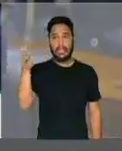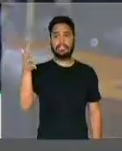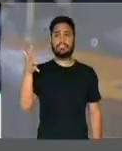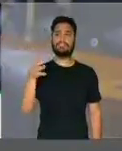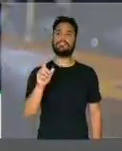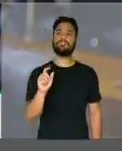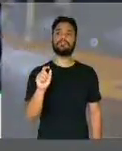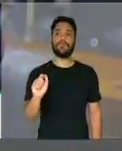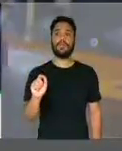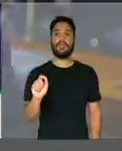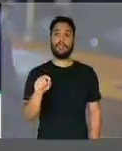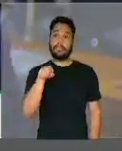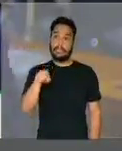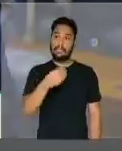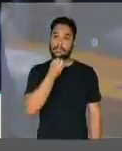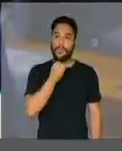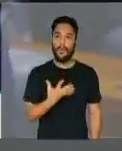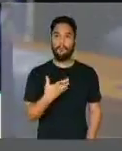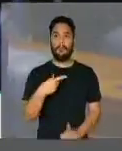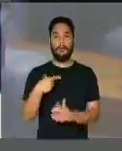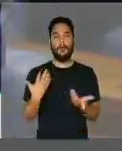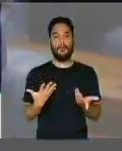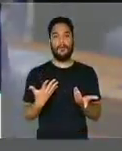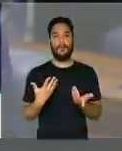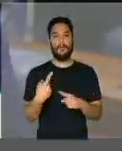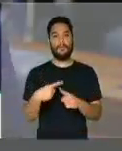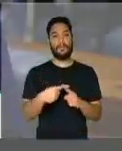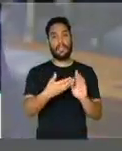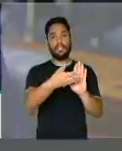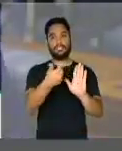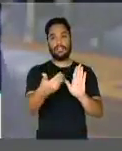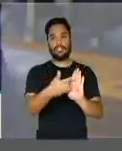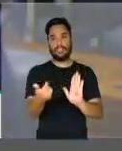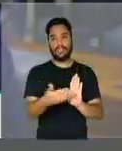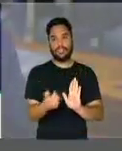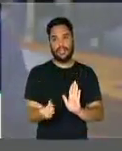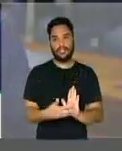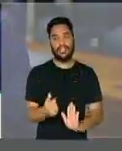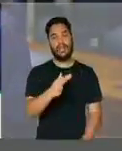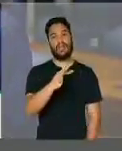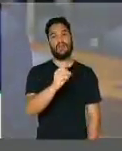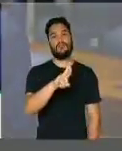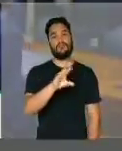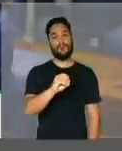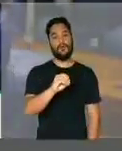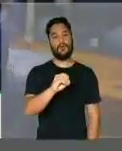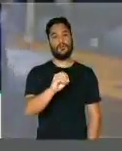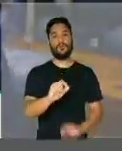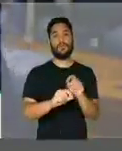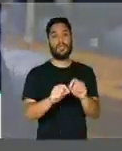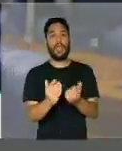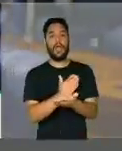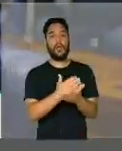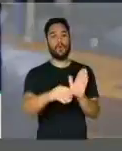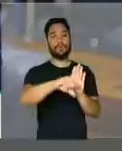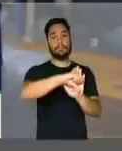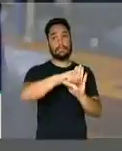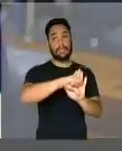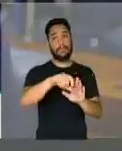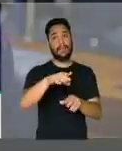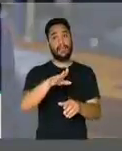sinalizava positivamente, com a restrição do foro privilegiado aos crimes